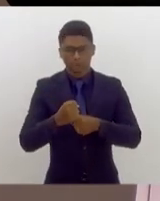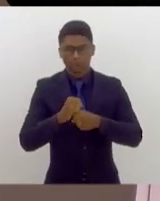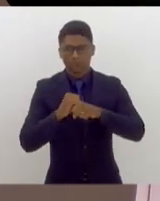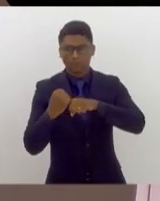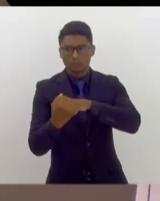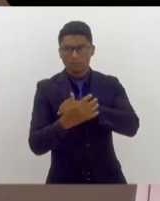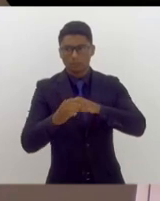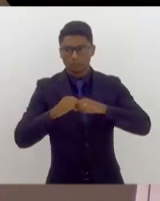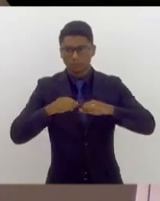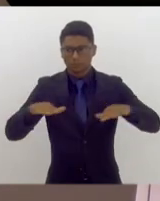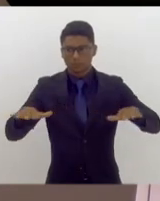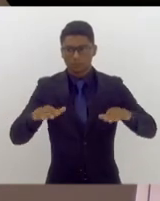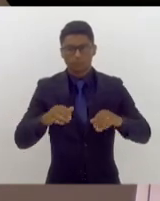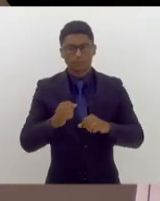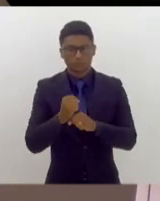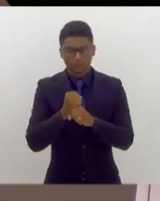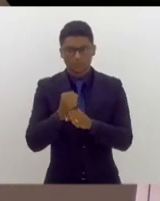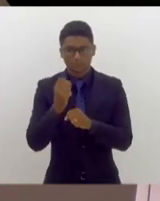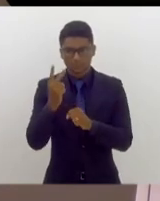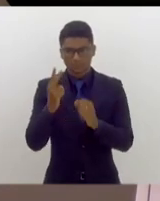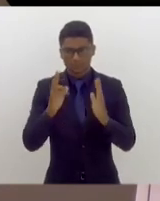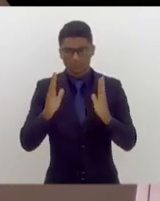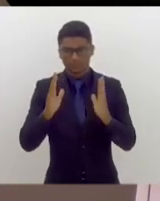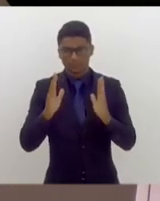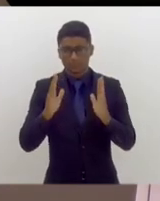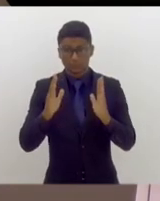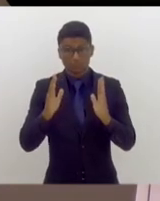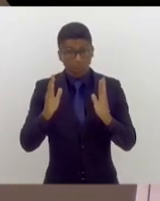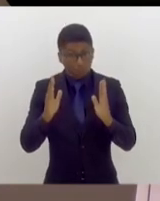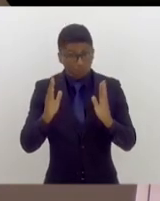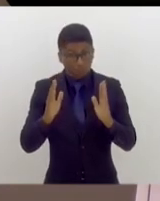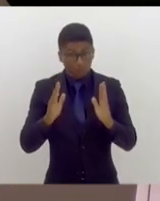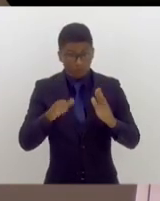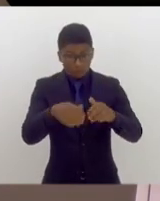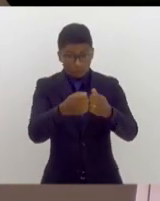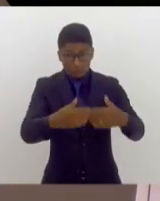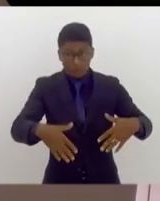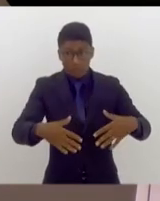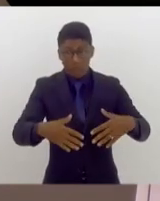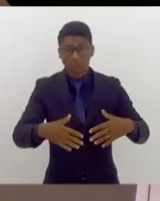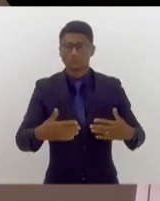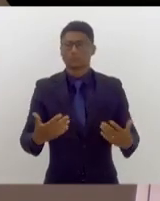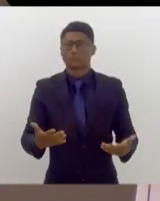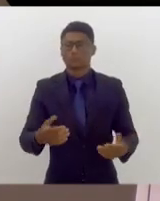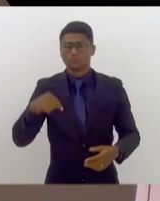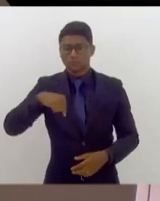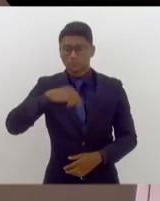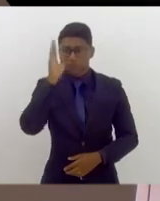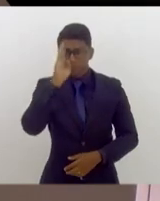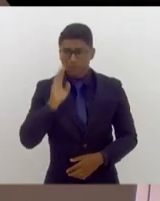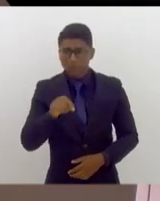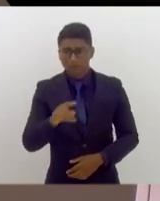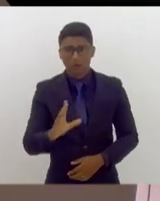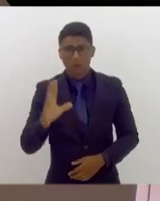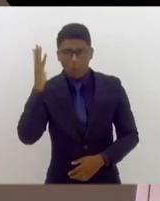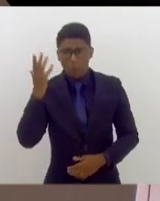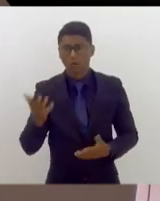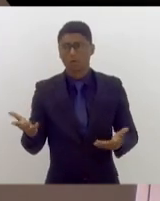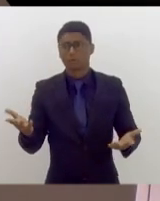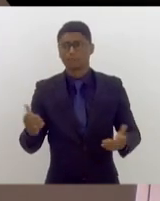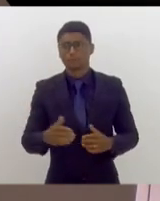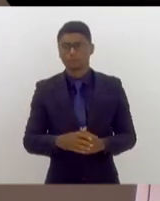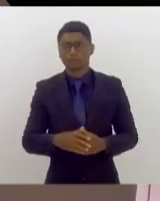aconteceu só no Brasil, mas esta quebra ela é muito específica do Brasil. Há perdas educacionais que